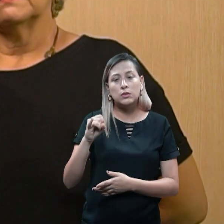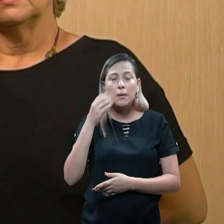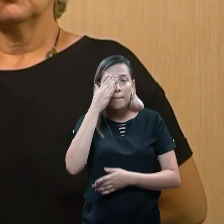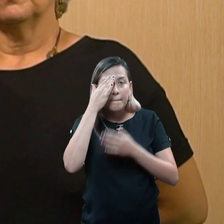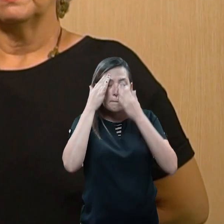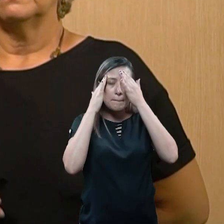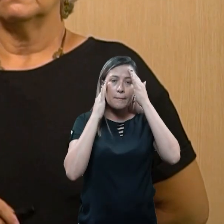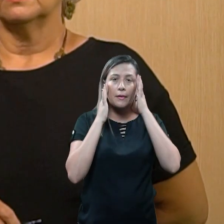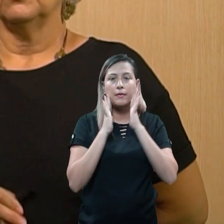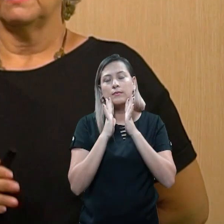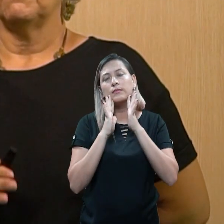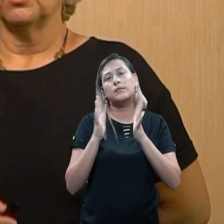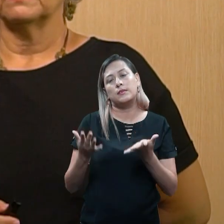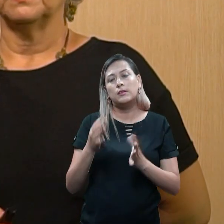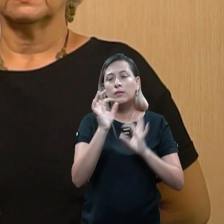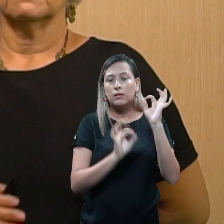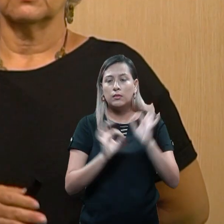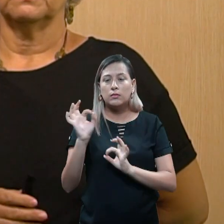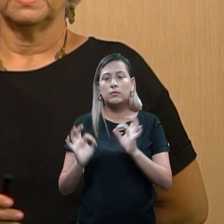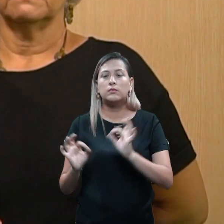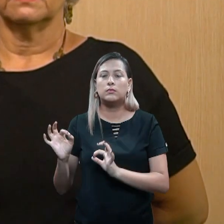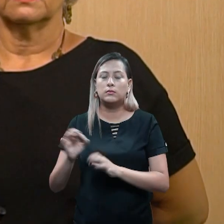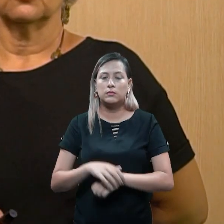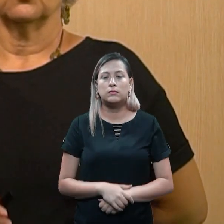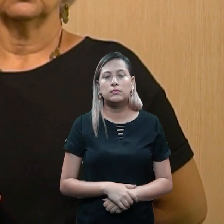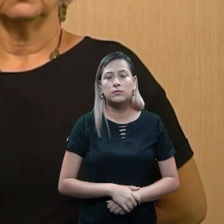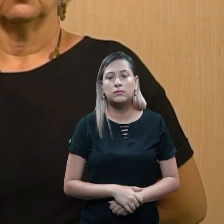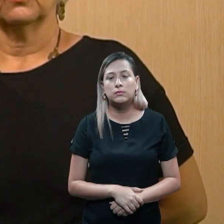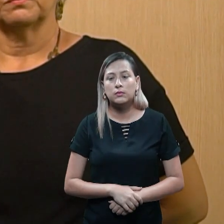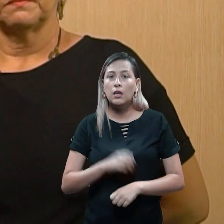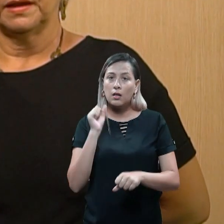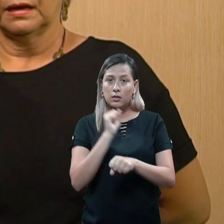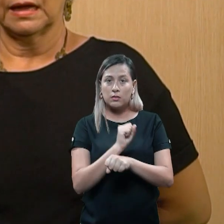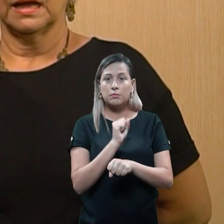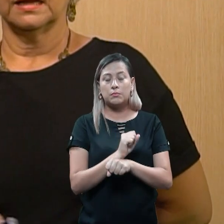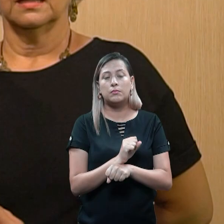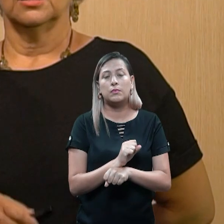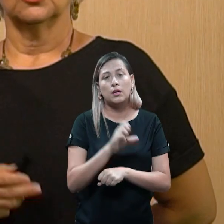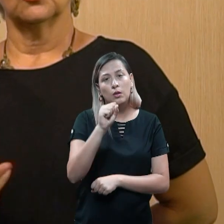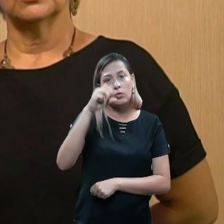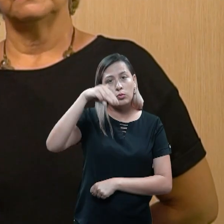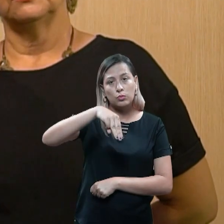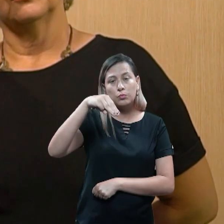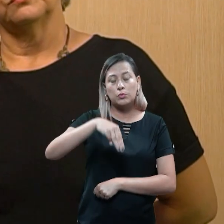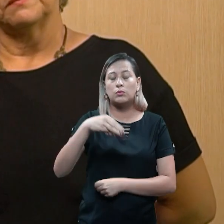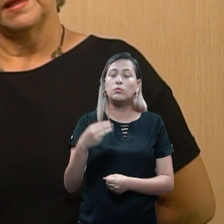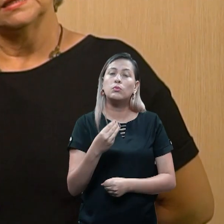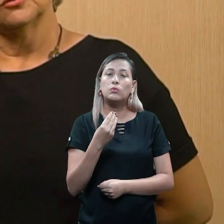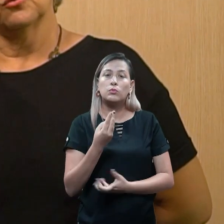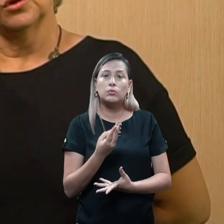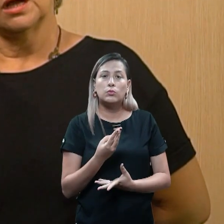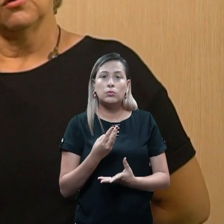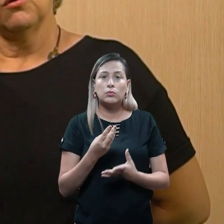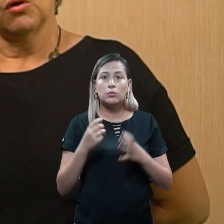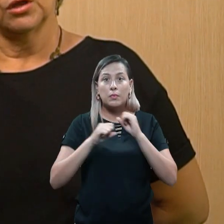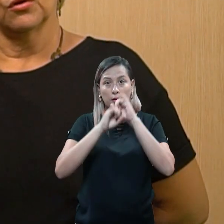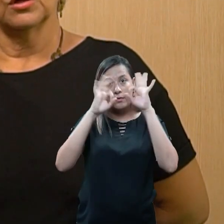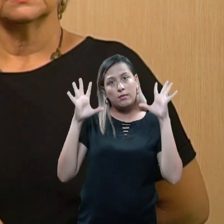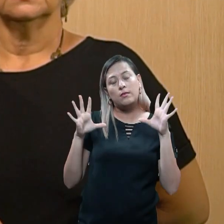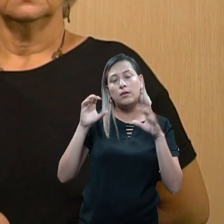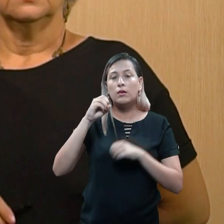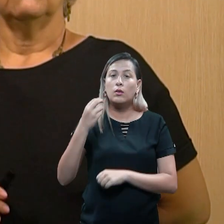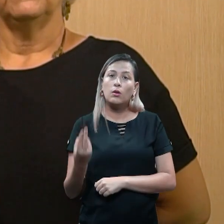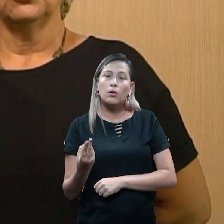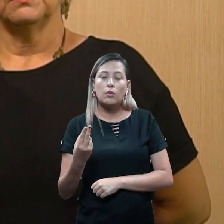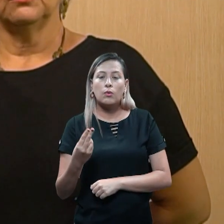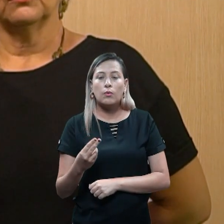preencha o desenho com precisão e após a aplicação espere cerca de 8 minutos para a pele clara, 12 minutos para a pele escura ou